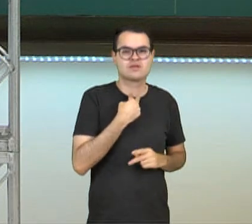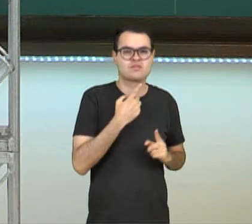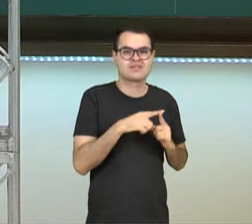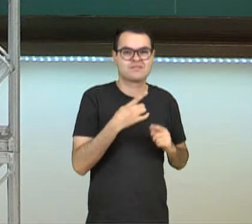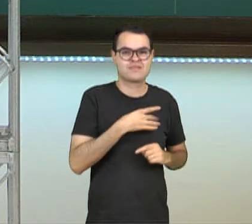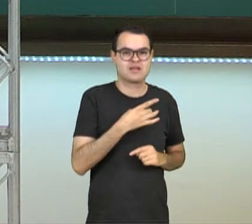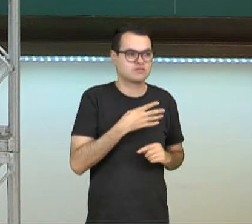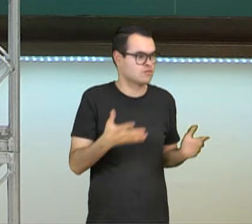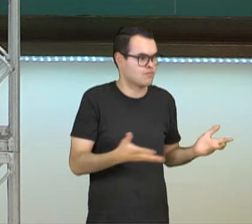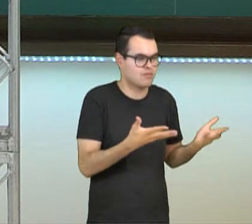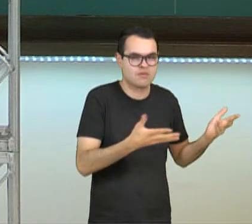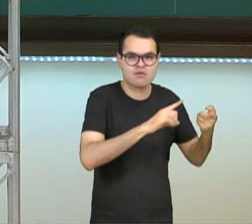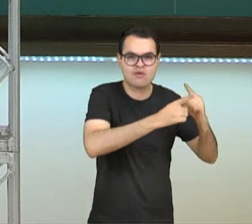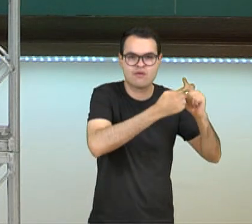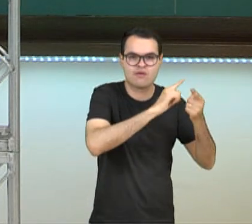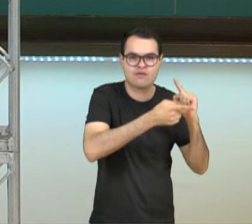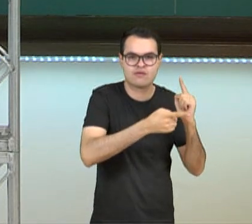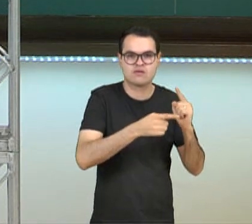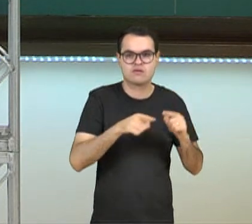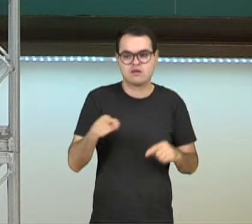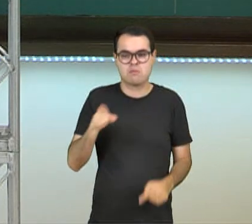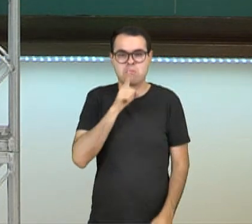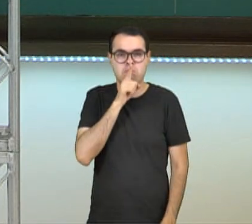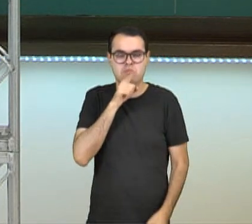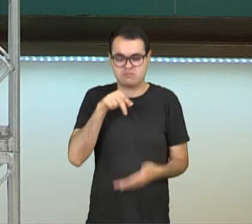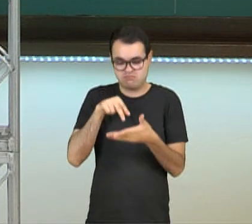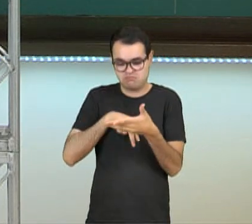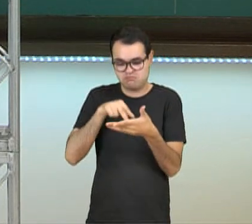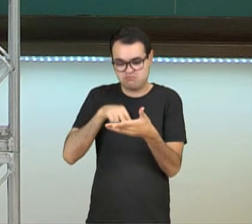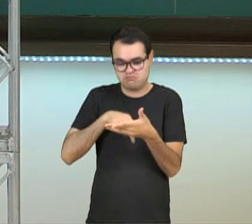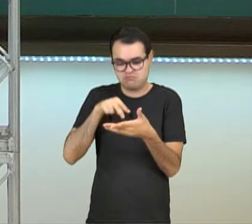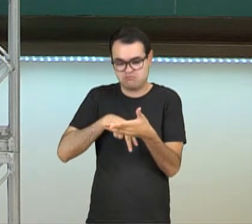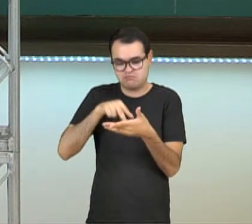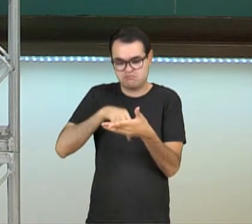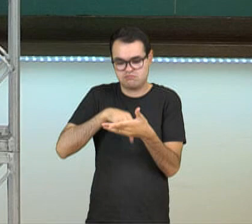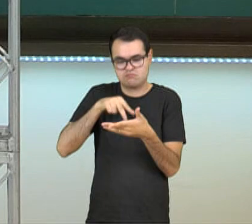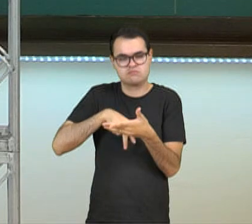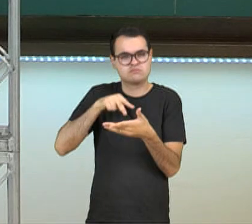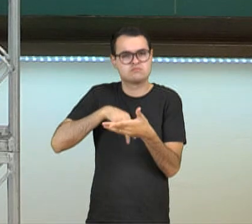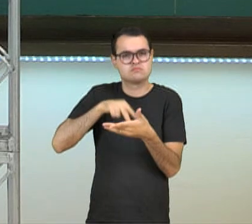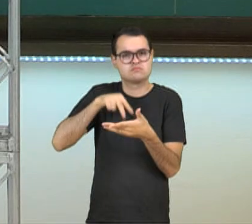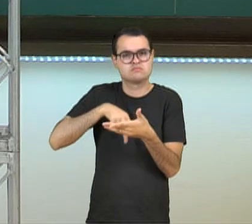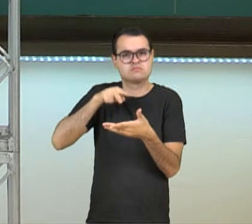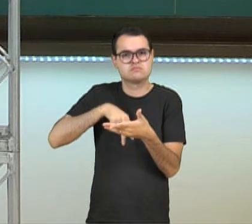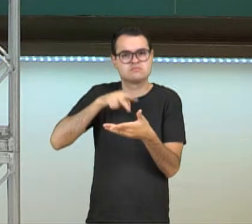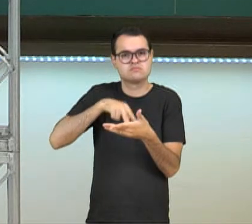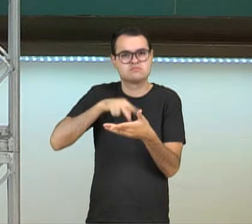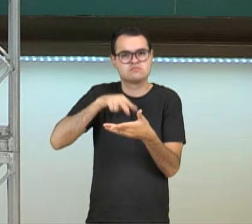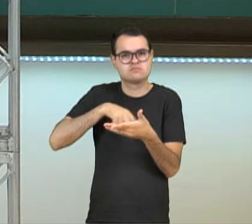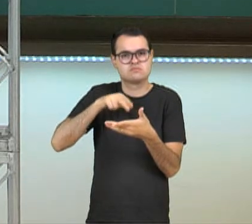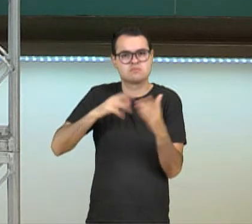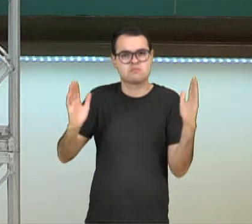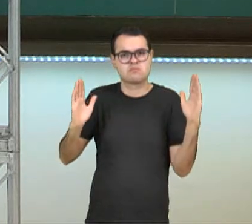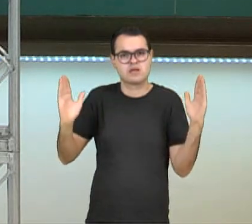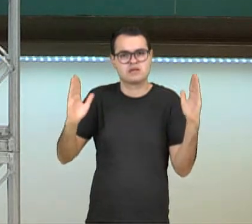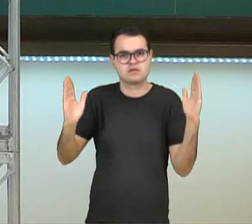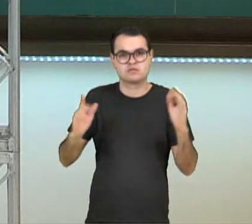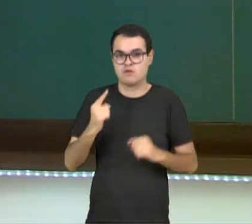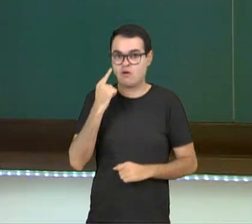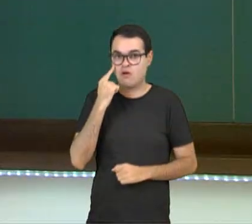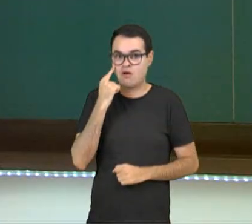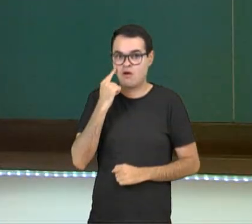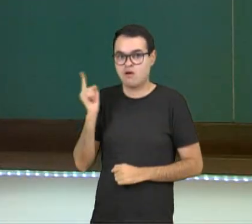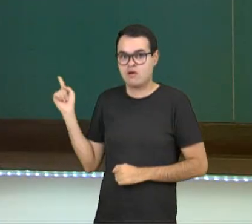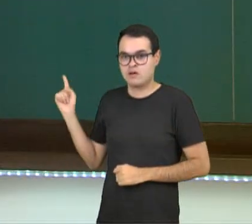medo de motim. E aí, durante todo aquele período, ele ficou lendo. Durante todo aquele período que eu falo, presta